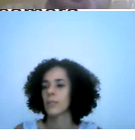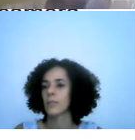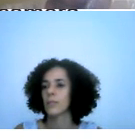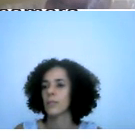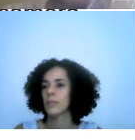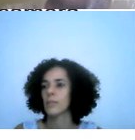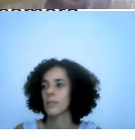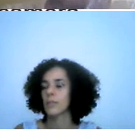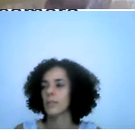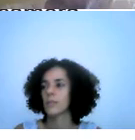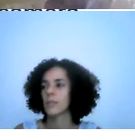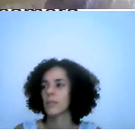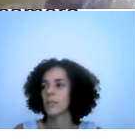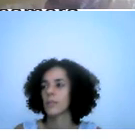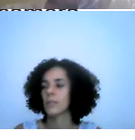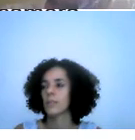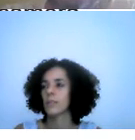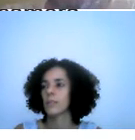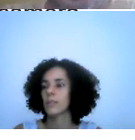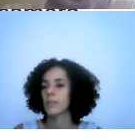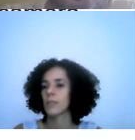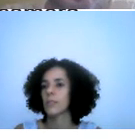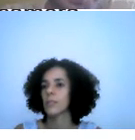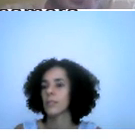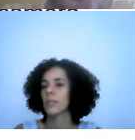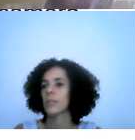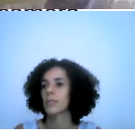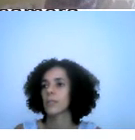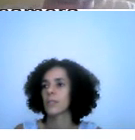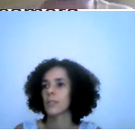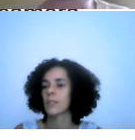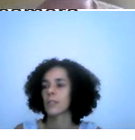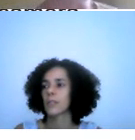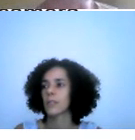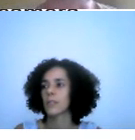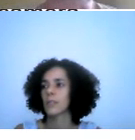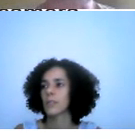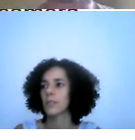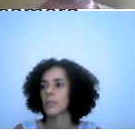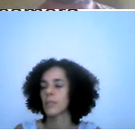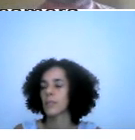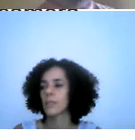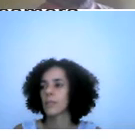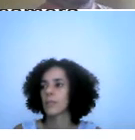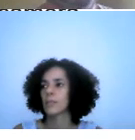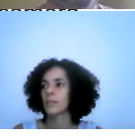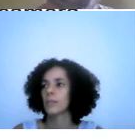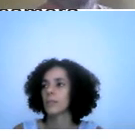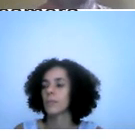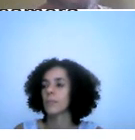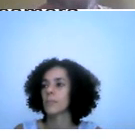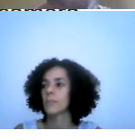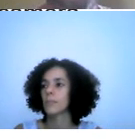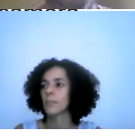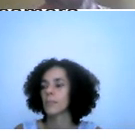com alta diversidade, como exemplo do Brasil. E essa perda de biodiversidade ela envolve